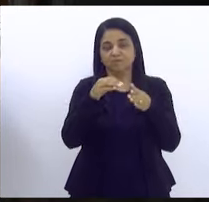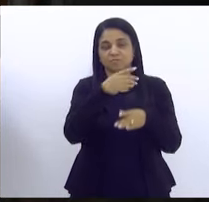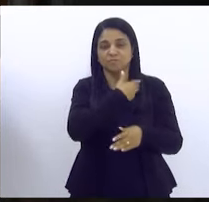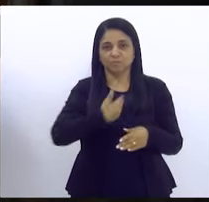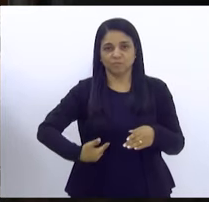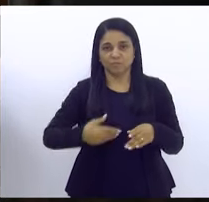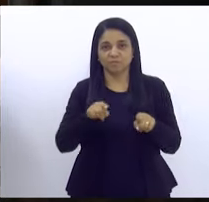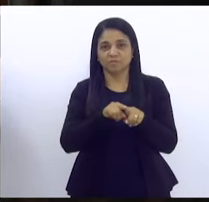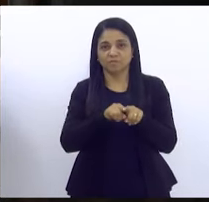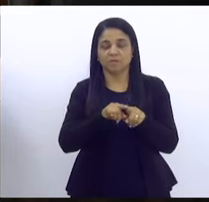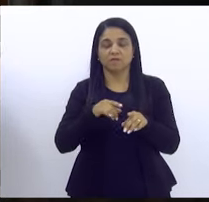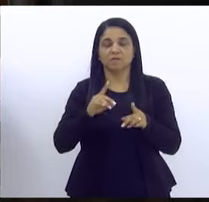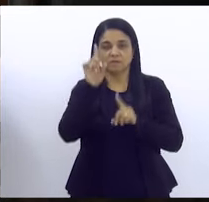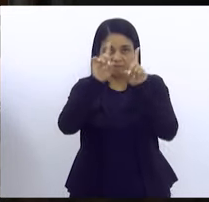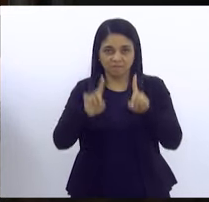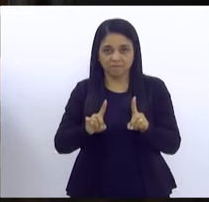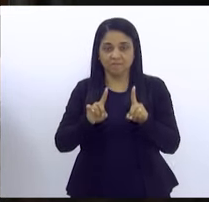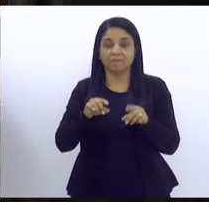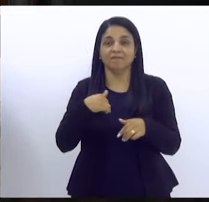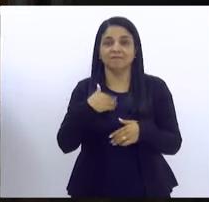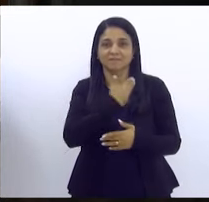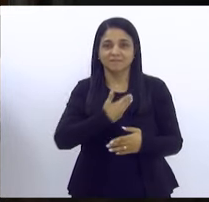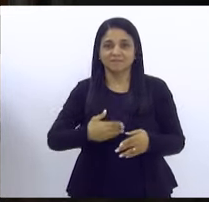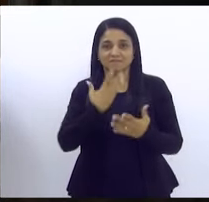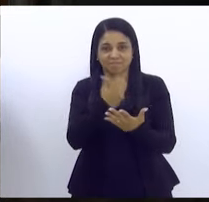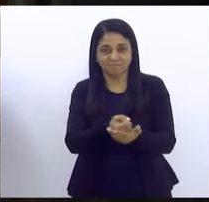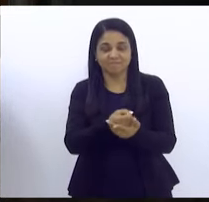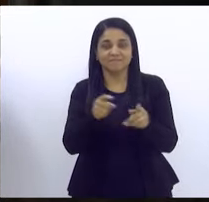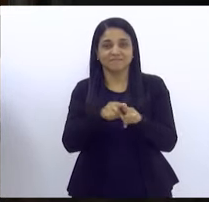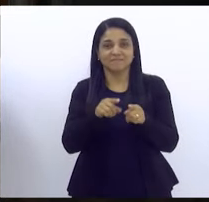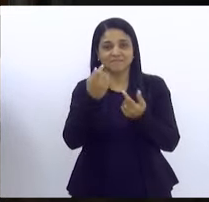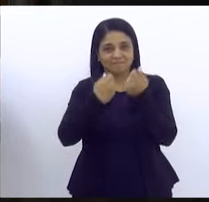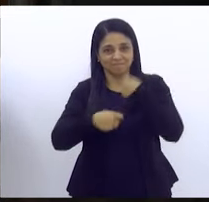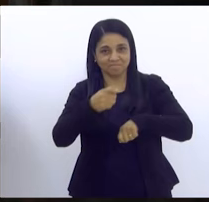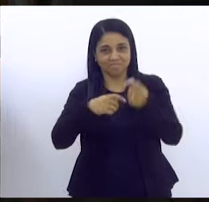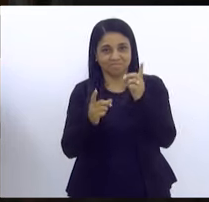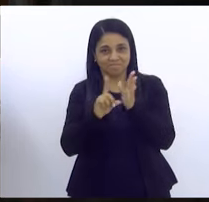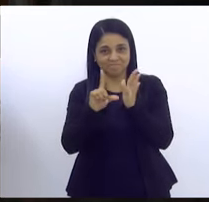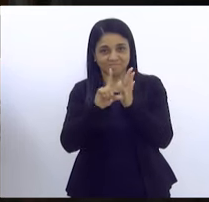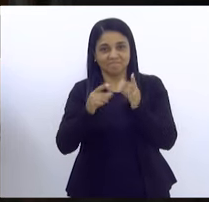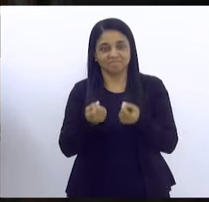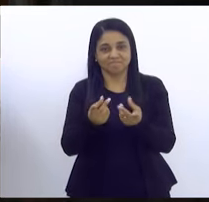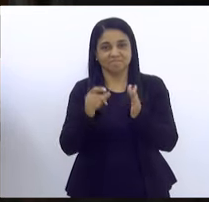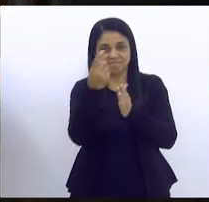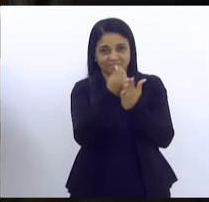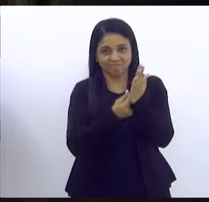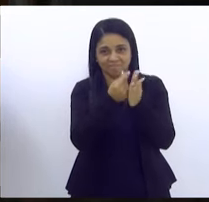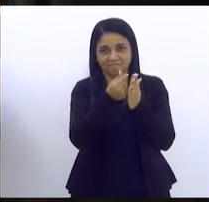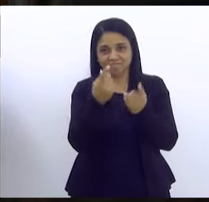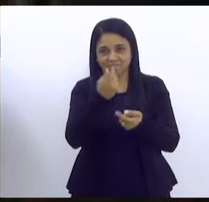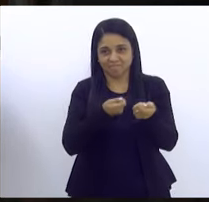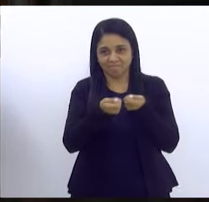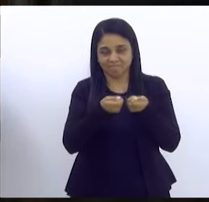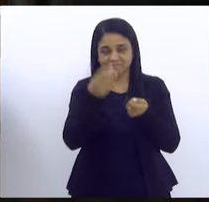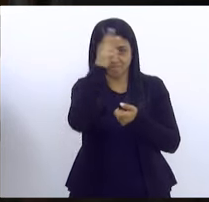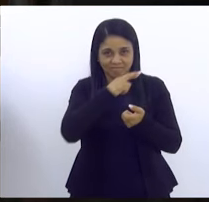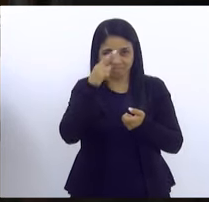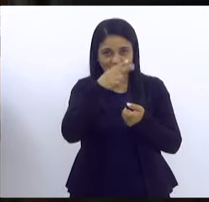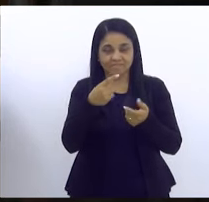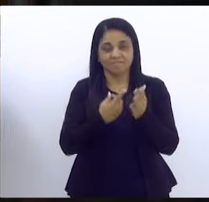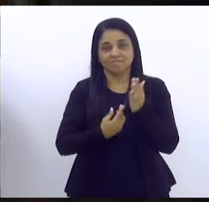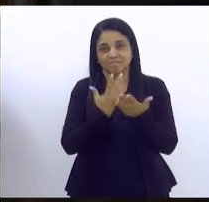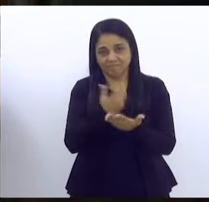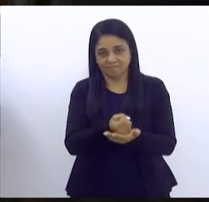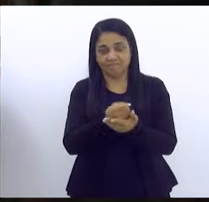da pessoa com deficiência favorável, de economia, indústria e comércio favorável, orçamento, fiscalização financeira e controle favorável.